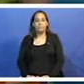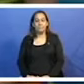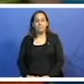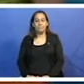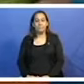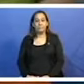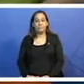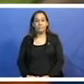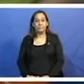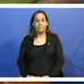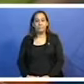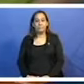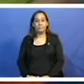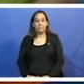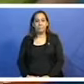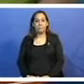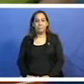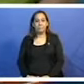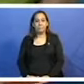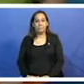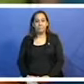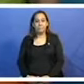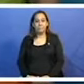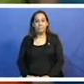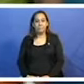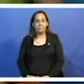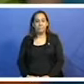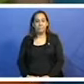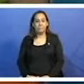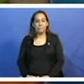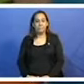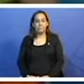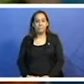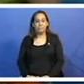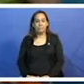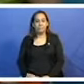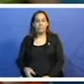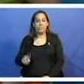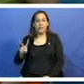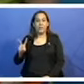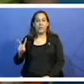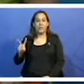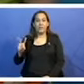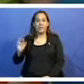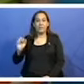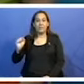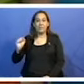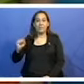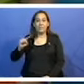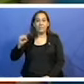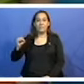Pavão. V, v, da professora Vanessa, ó.